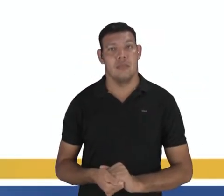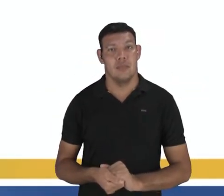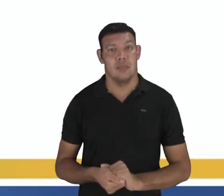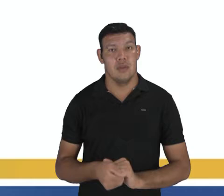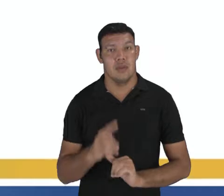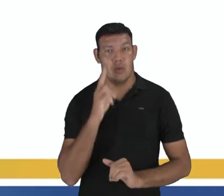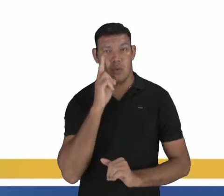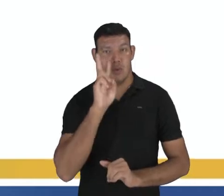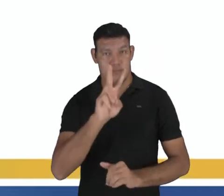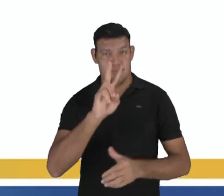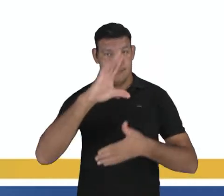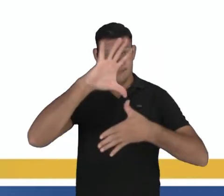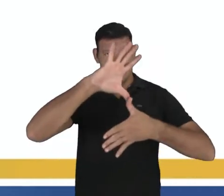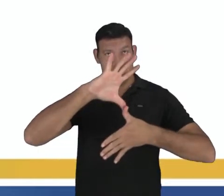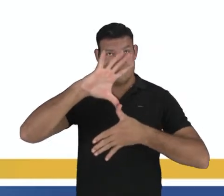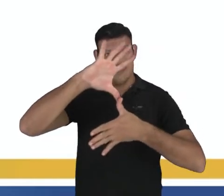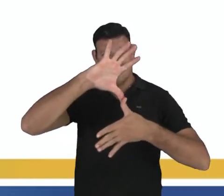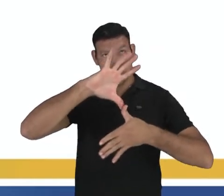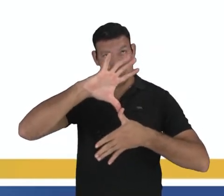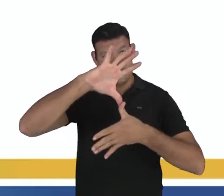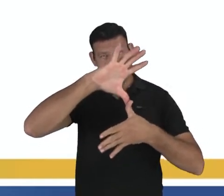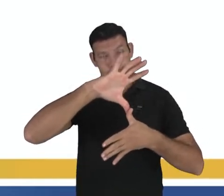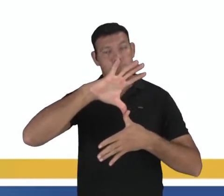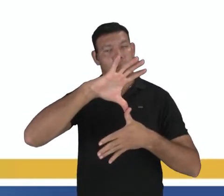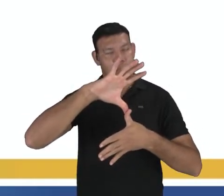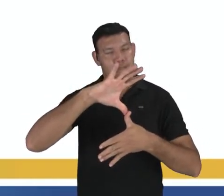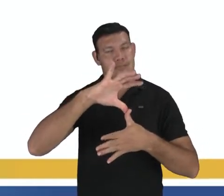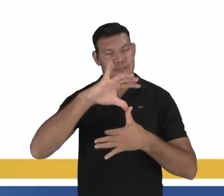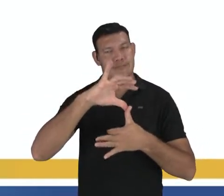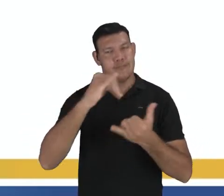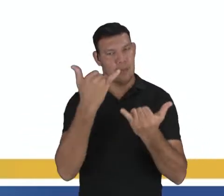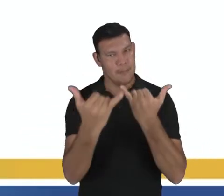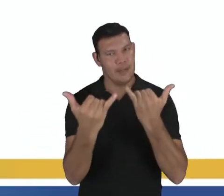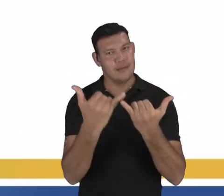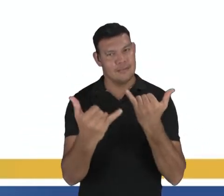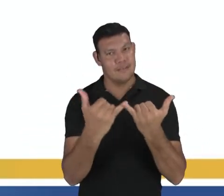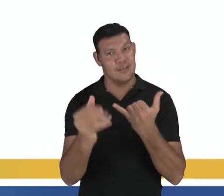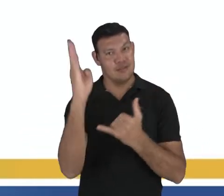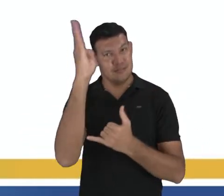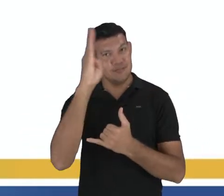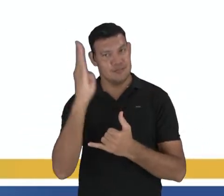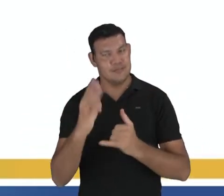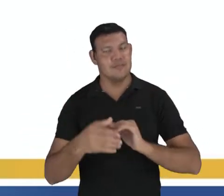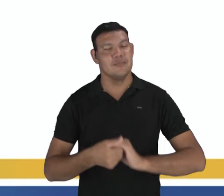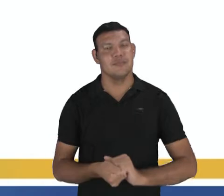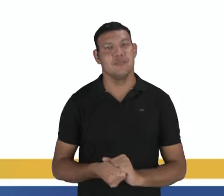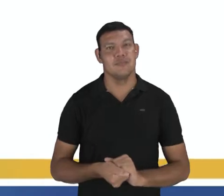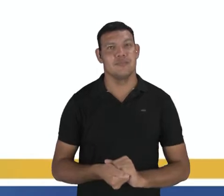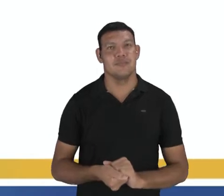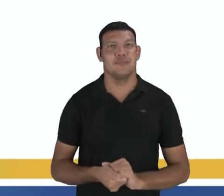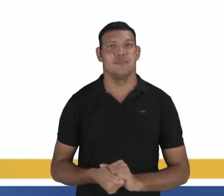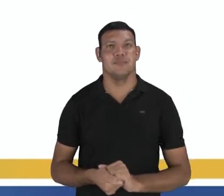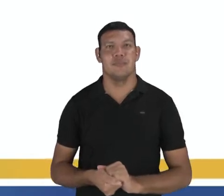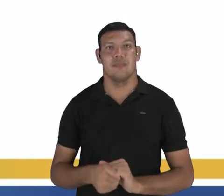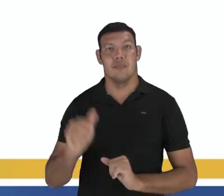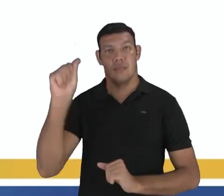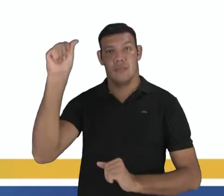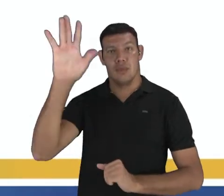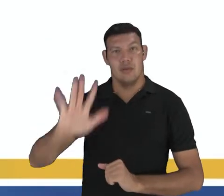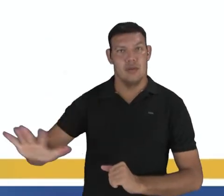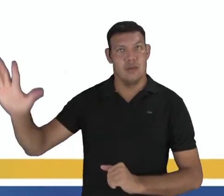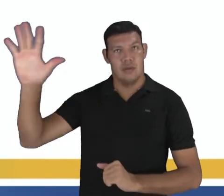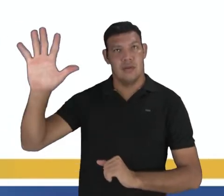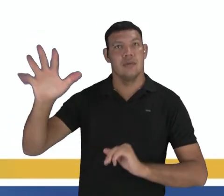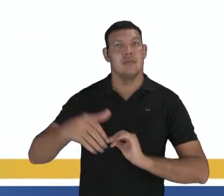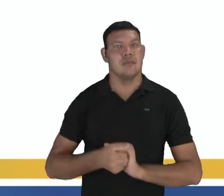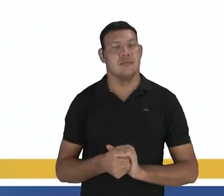olhar no mapa, né, o continente até parece um pouquinho aí com o nosso mapa do Brasil, né? O continente africano, pessoal,